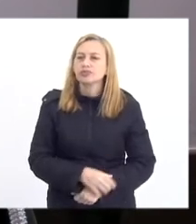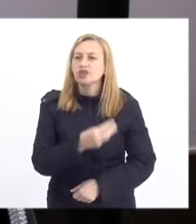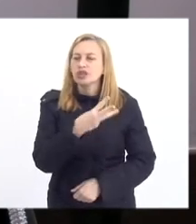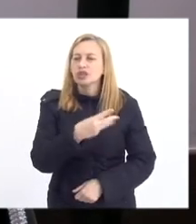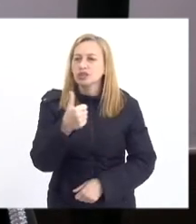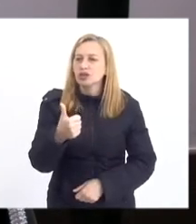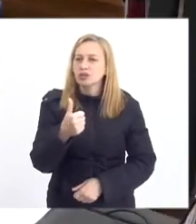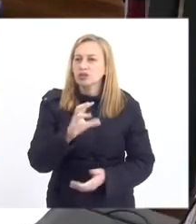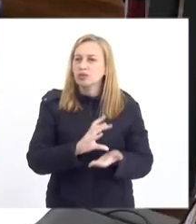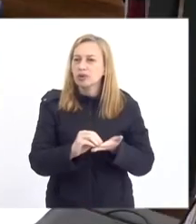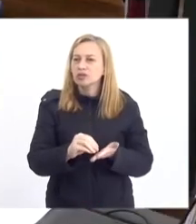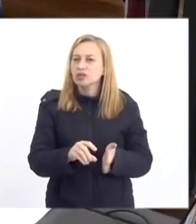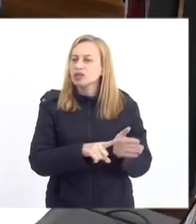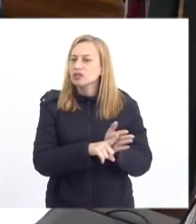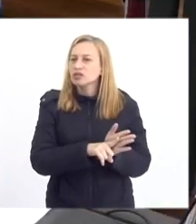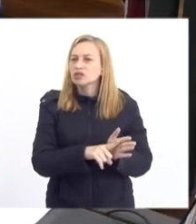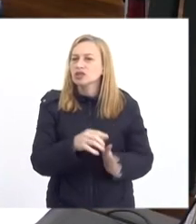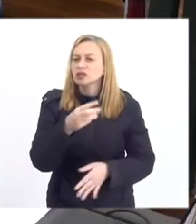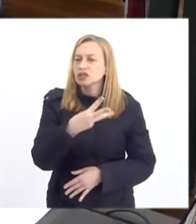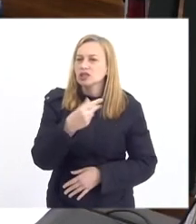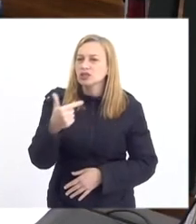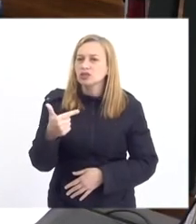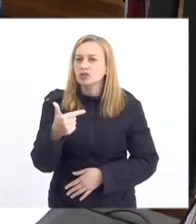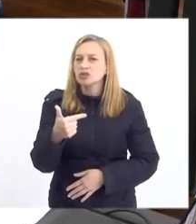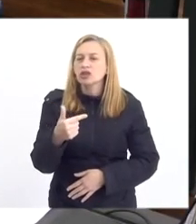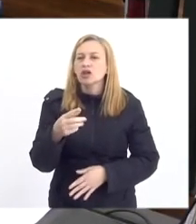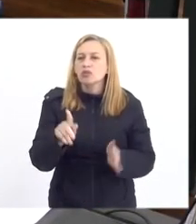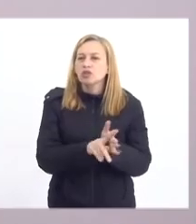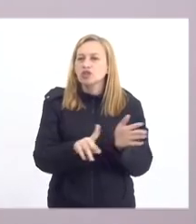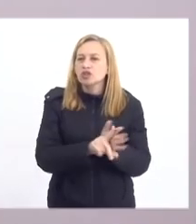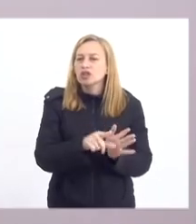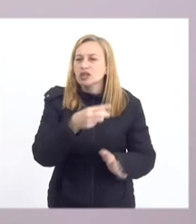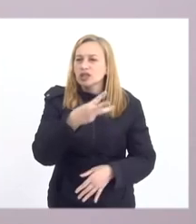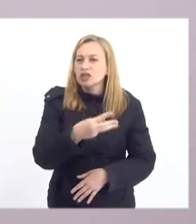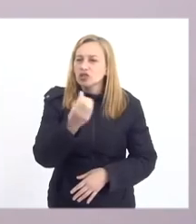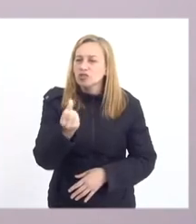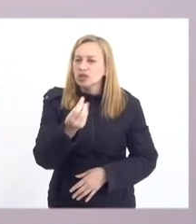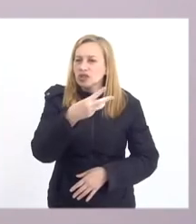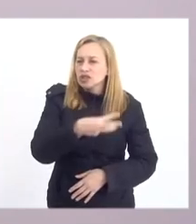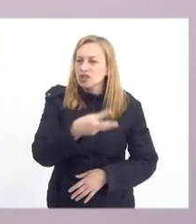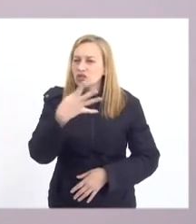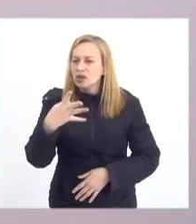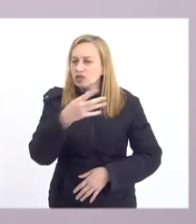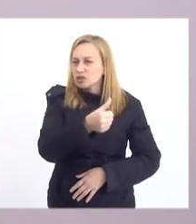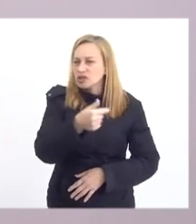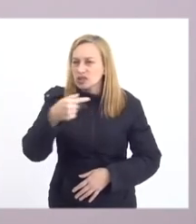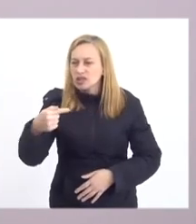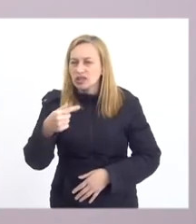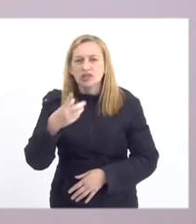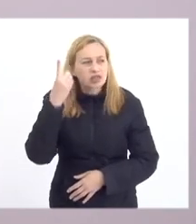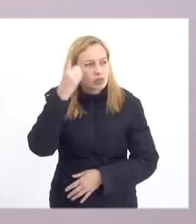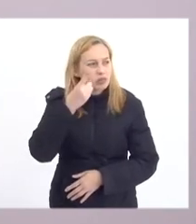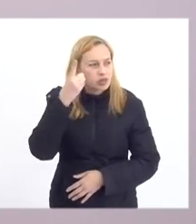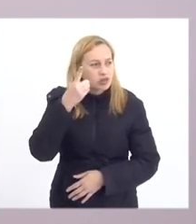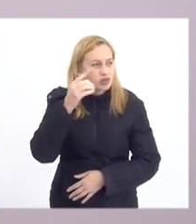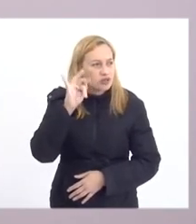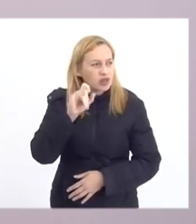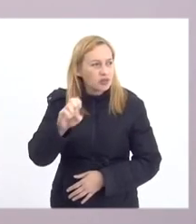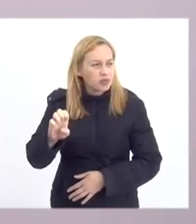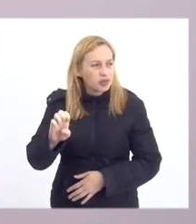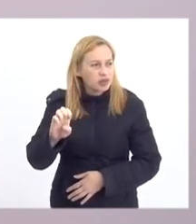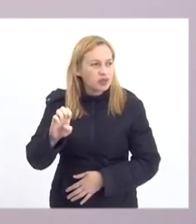31 da pauta é vistas, deputado Luiz Paulo. 32. Projeto de lei 3634/2017, autoria deputado Felipe